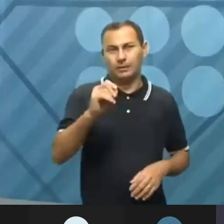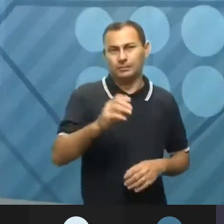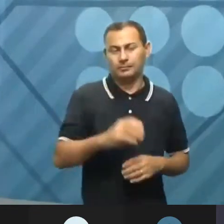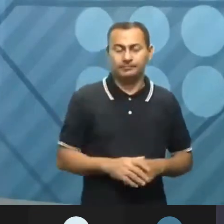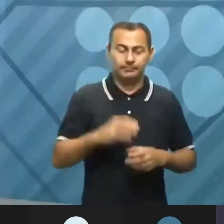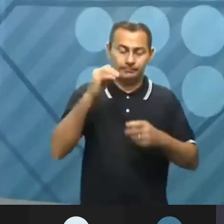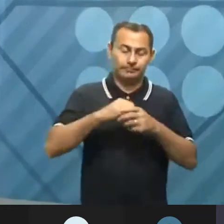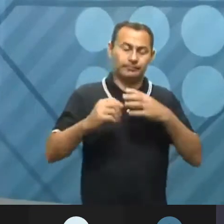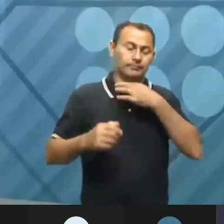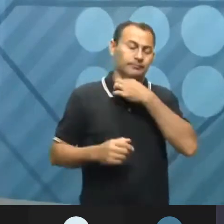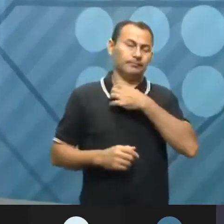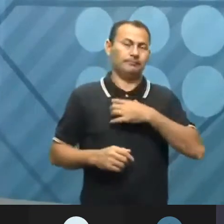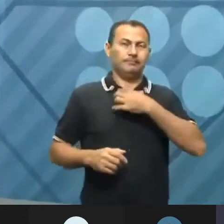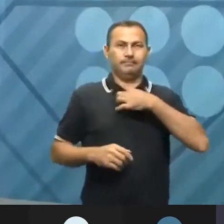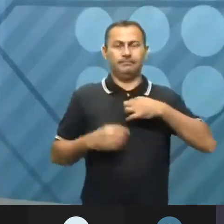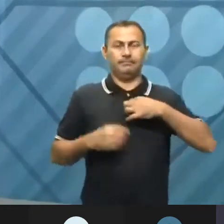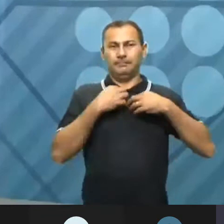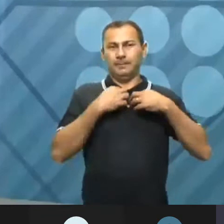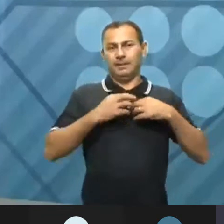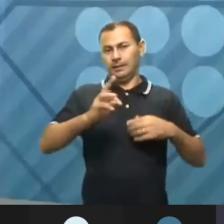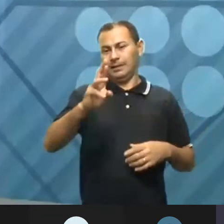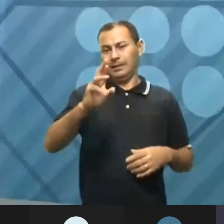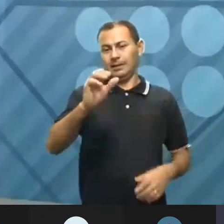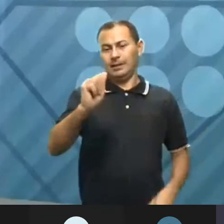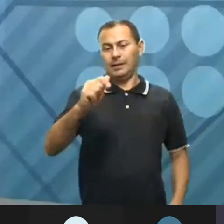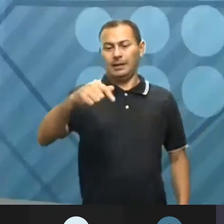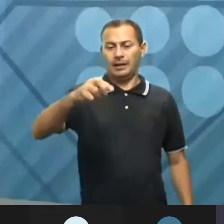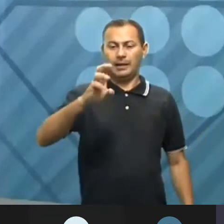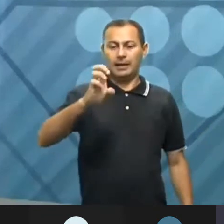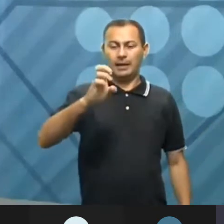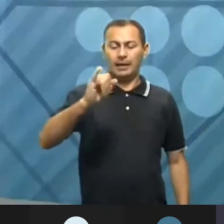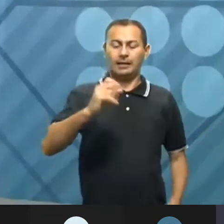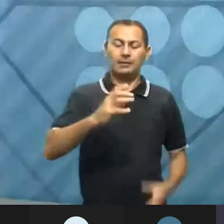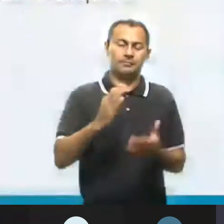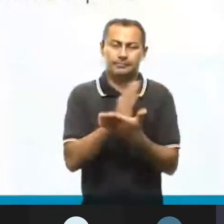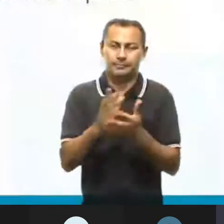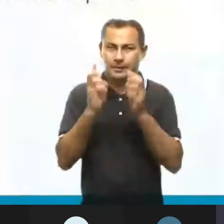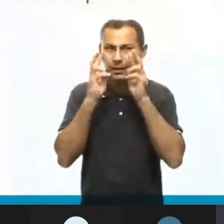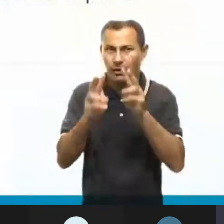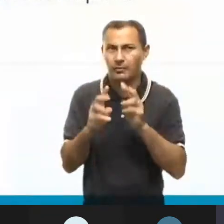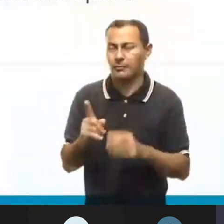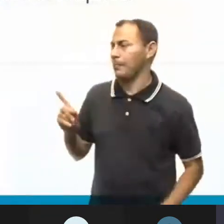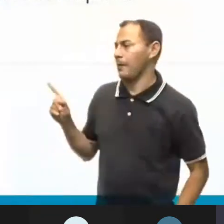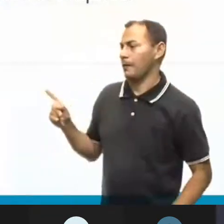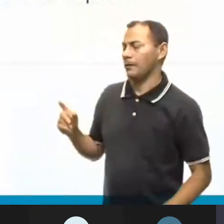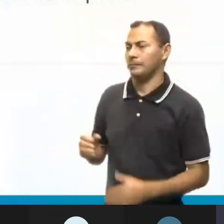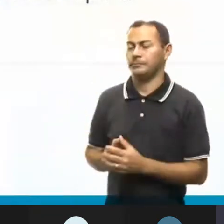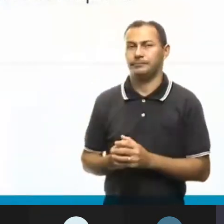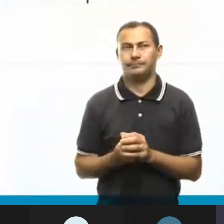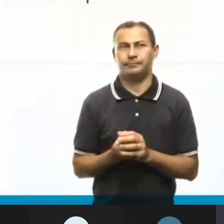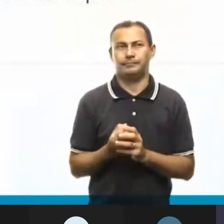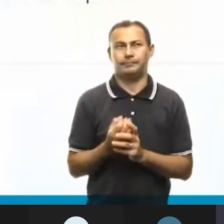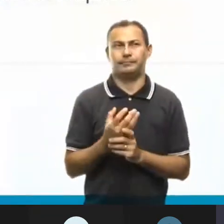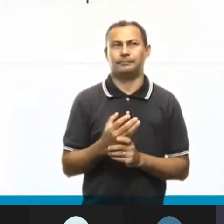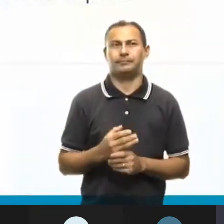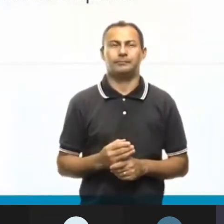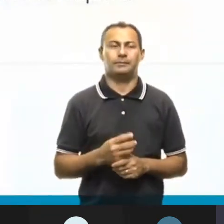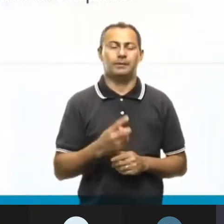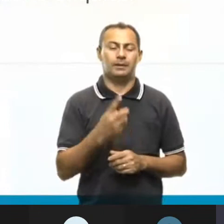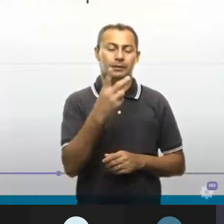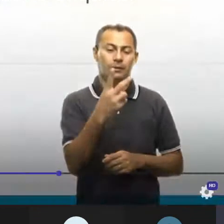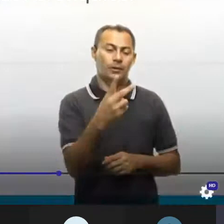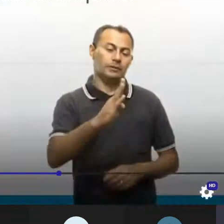tórax. Então, bem nessa região aqui, ó, a traqueia, ela se subdivide. Vamos voltar lá no nosso esquema, então. Então, ela vai se subdividir